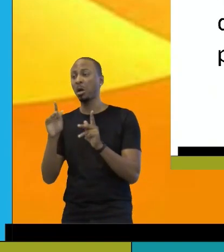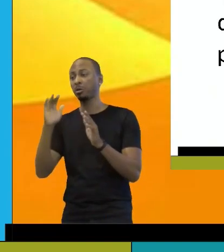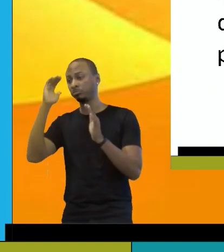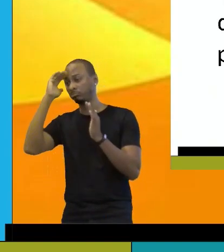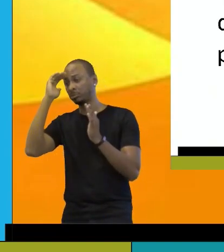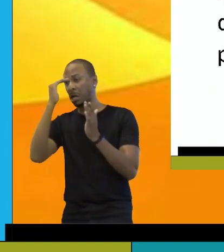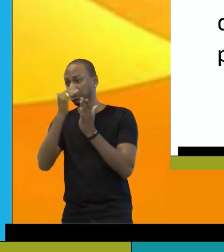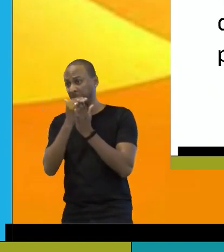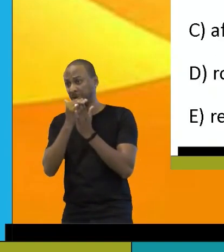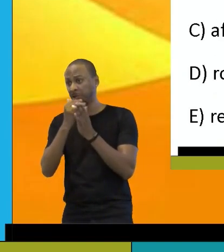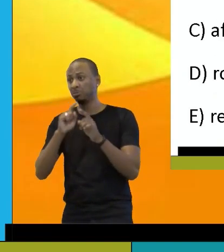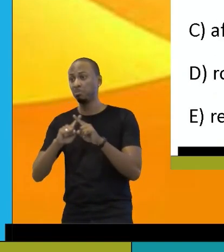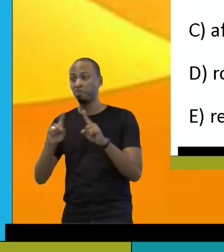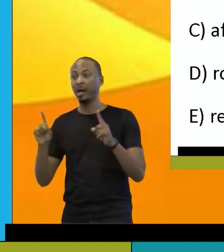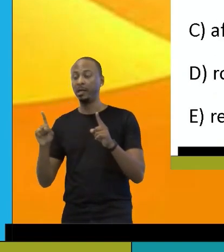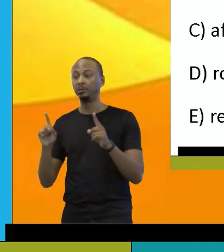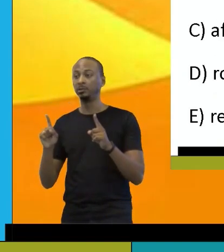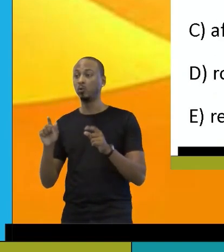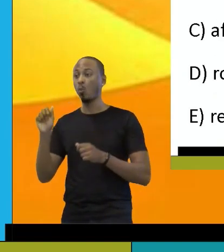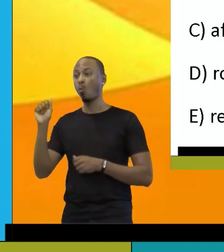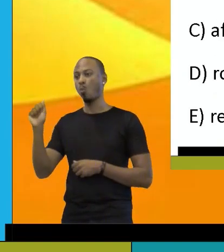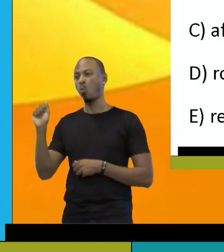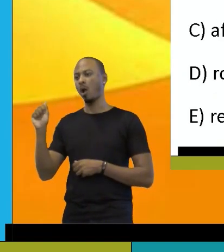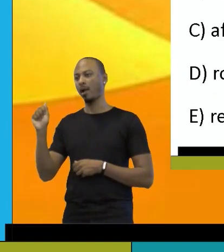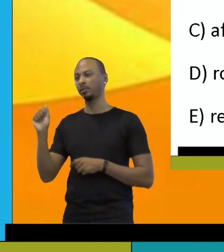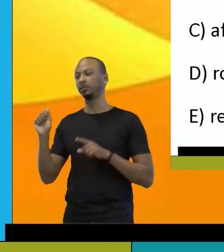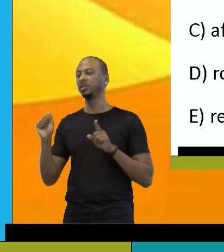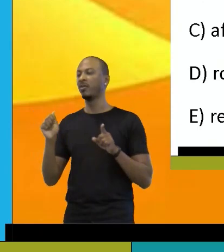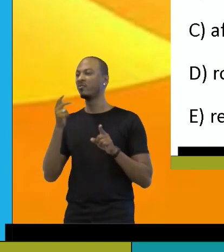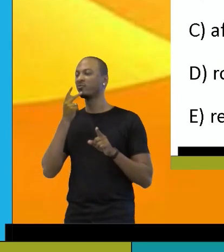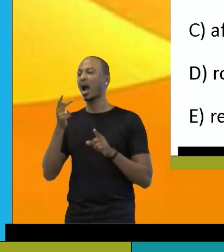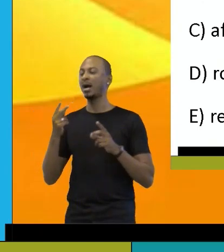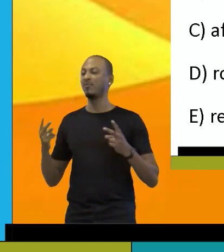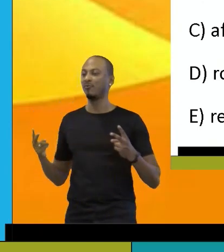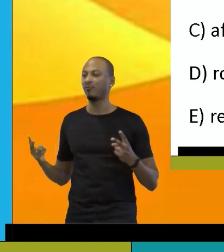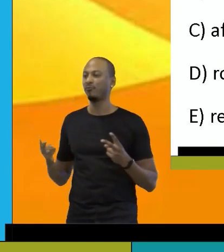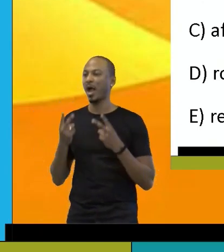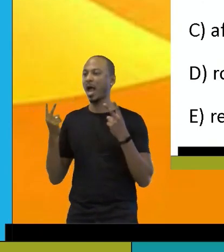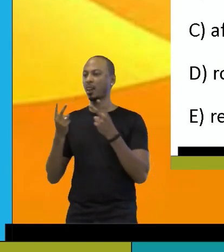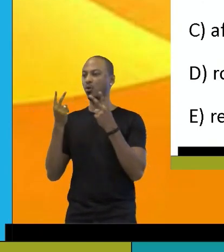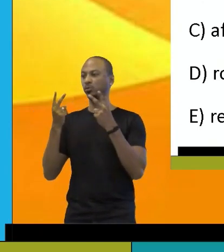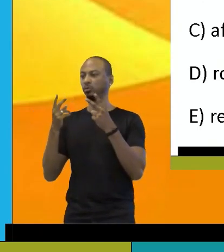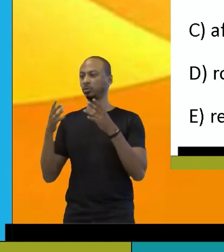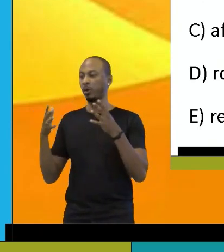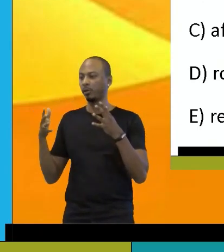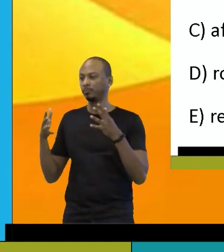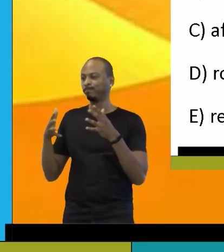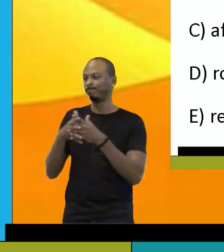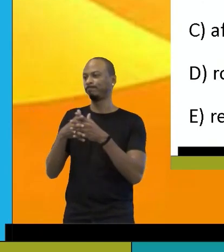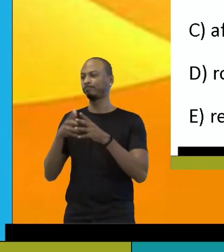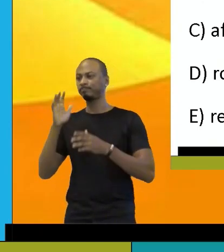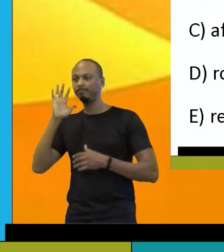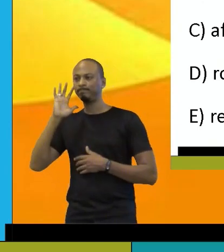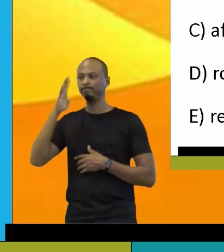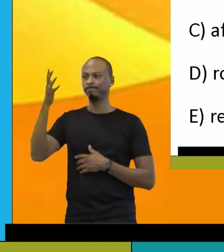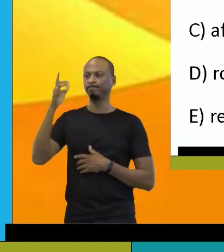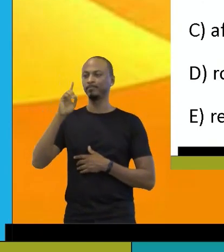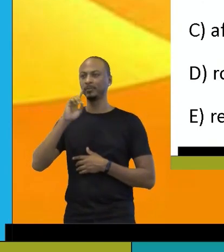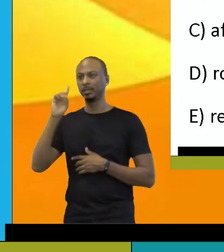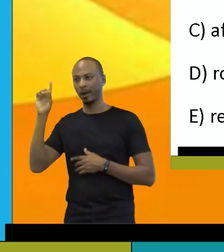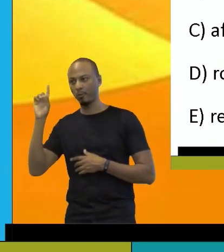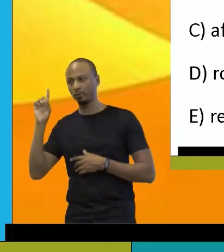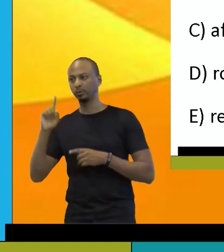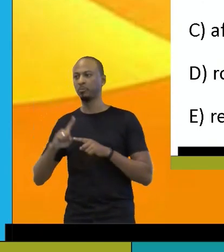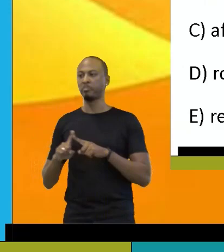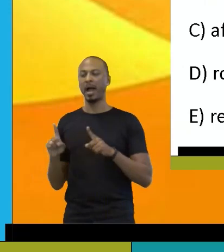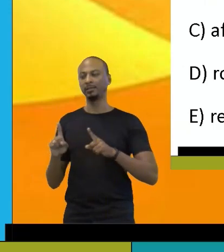ignoro. Porém, o item A está dizendo que ele valoriza a interferência divina nos acontecimentos definidores de seu tempo.